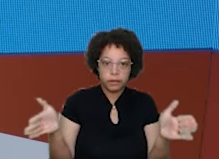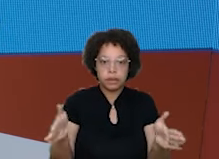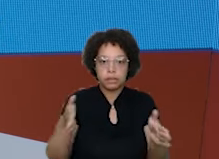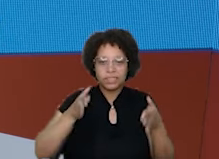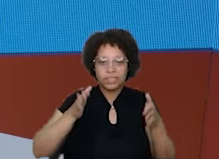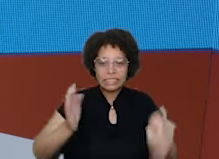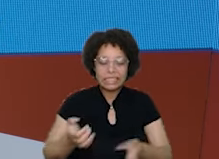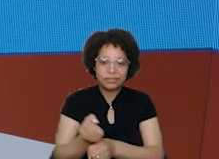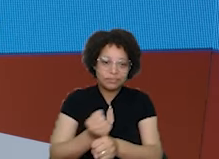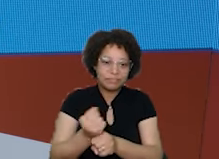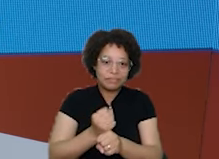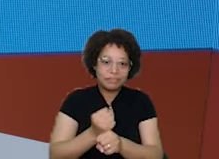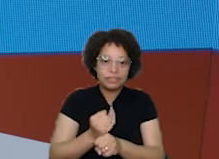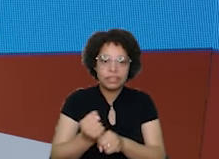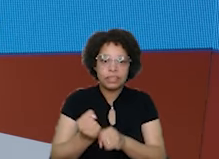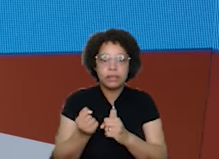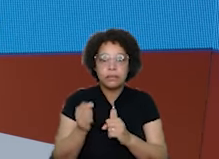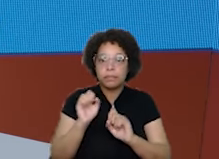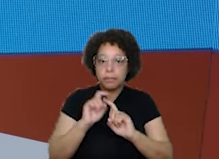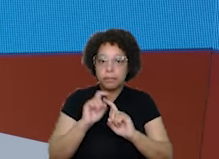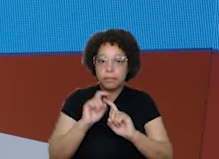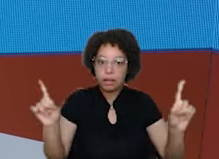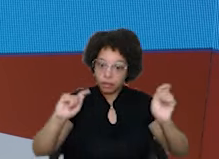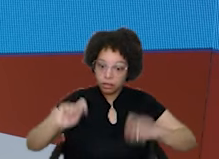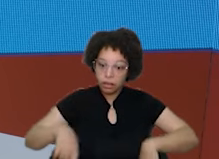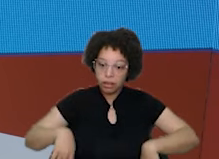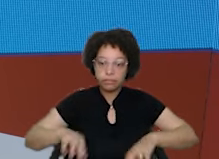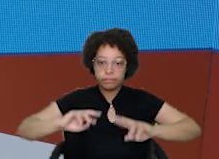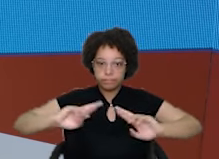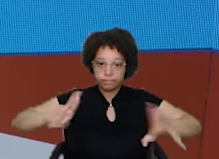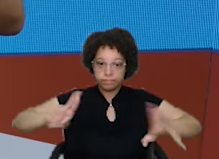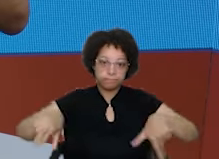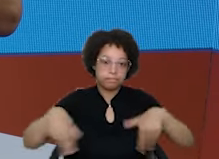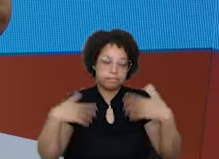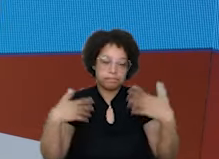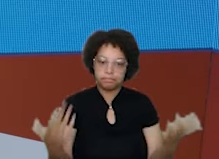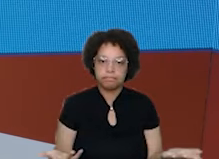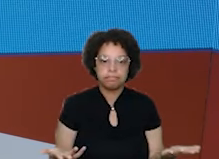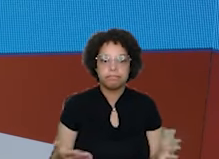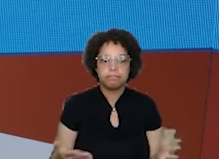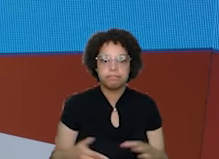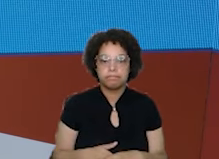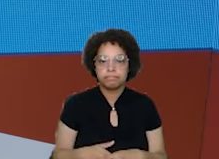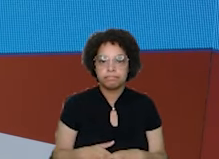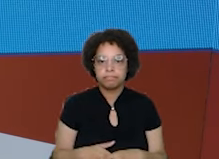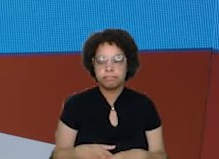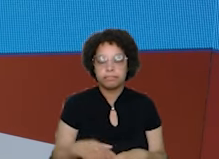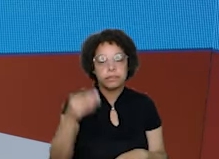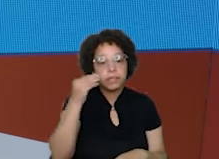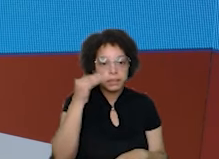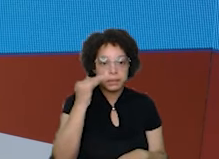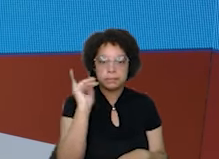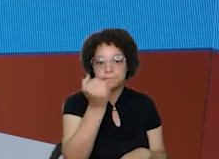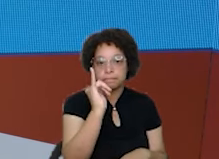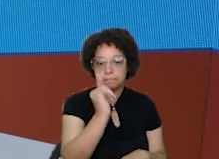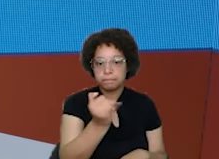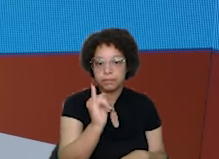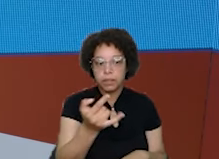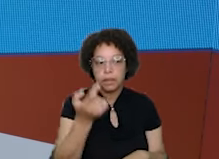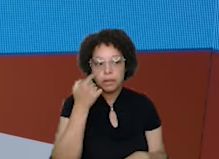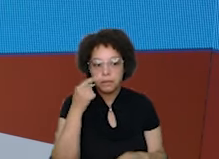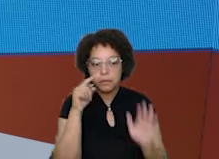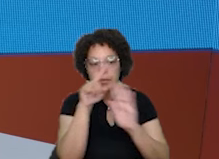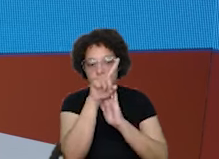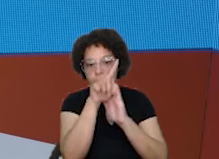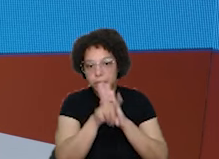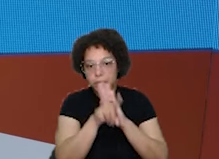pode estar fazendo a diferença né enfim então tem é é é tentar entender Qual é o indicador que você vai medir com a ação que você tá fazendo né